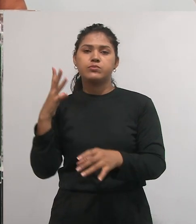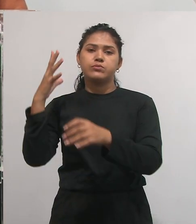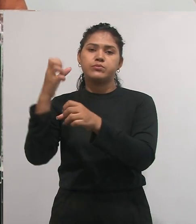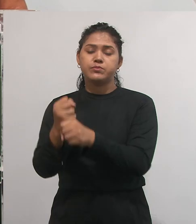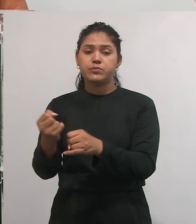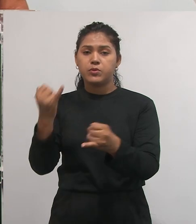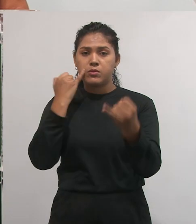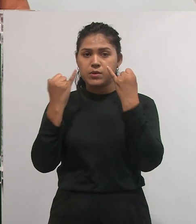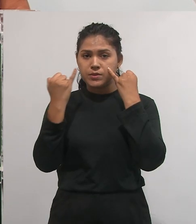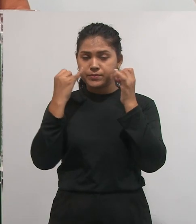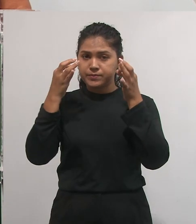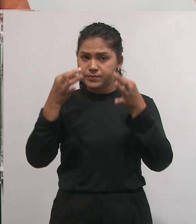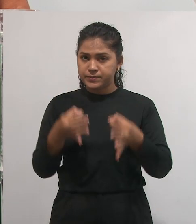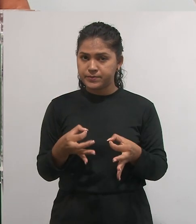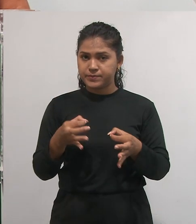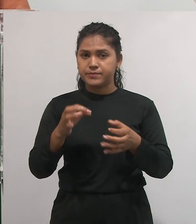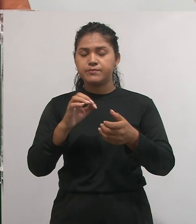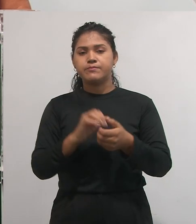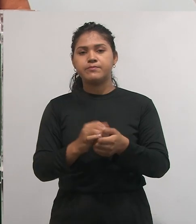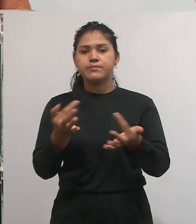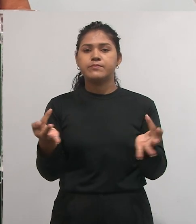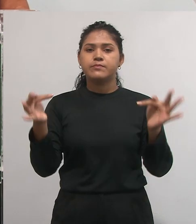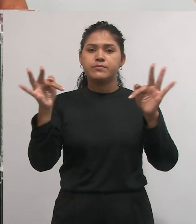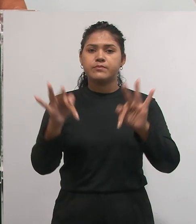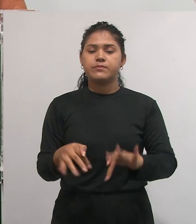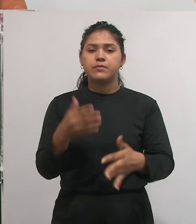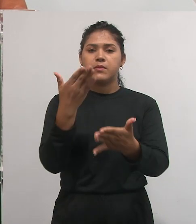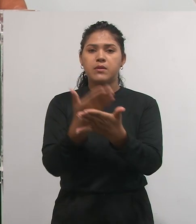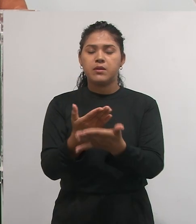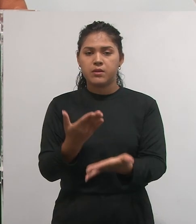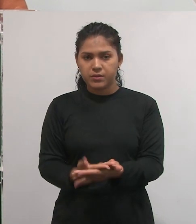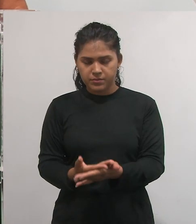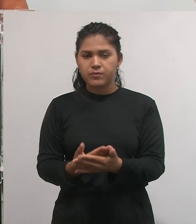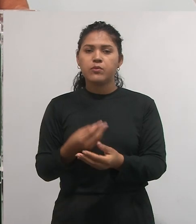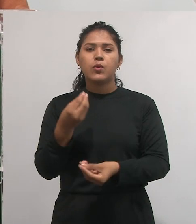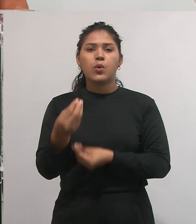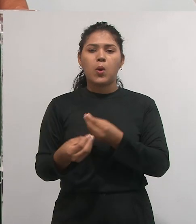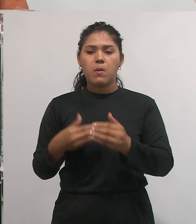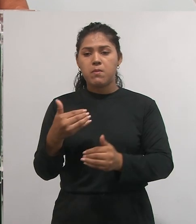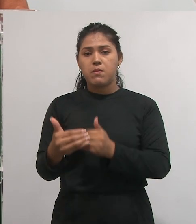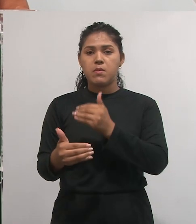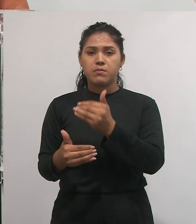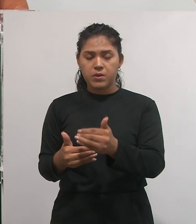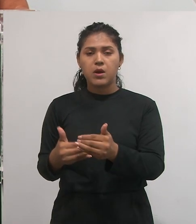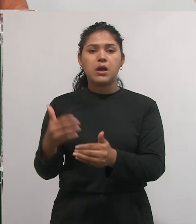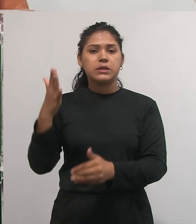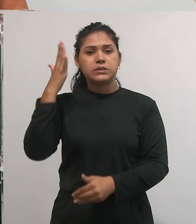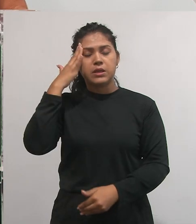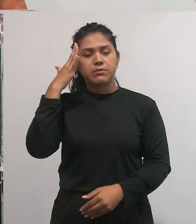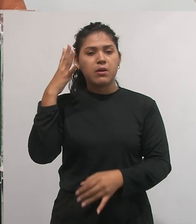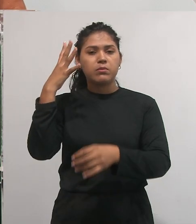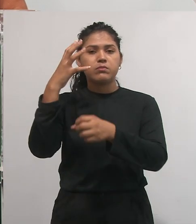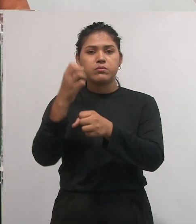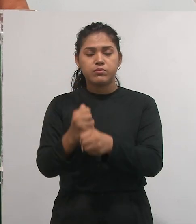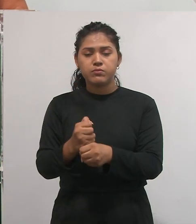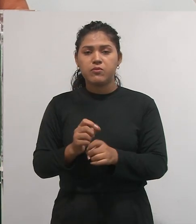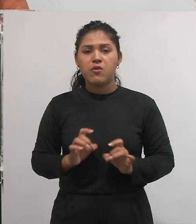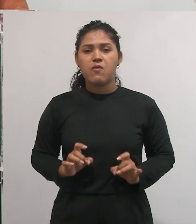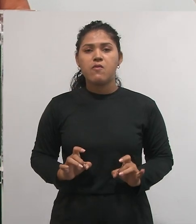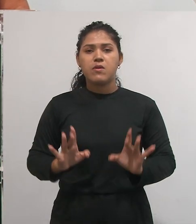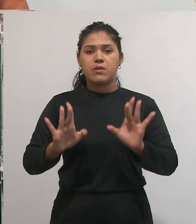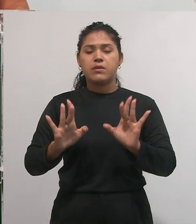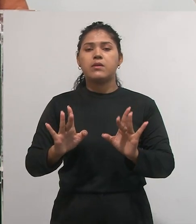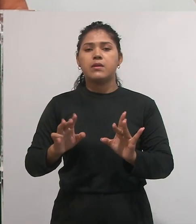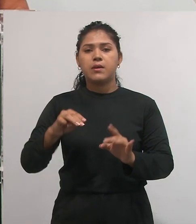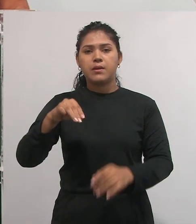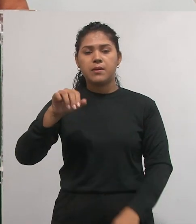a essas informações, ok? Bom, finalizamos aqui o processo de formação de preço de venda com base